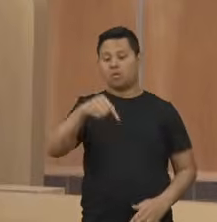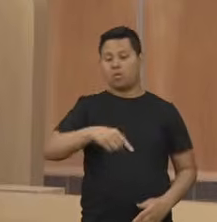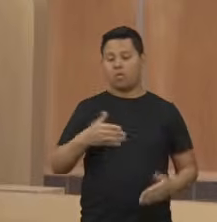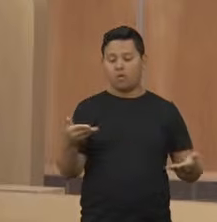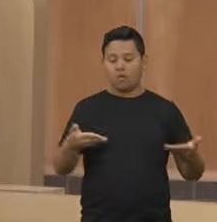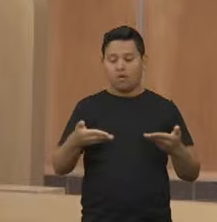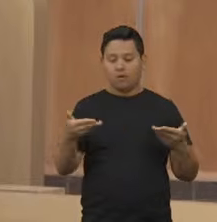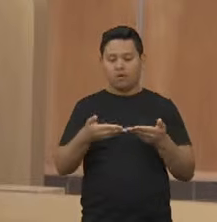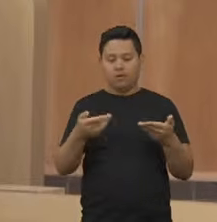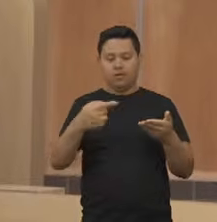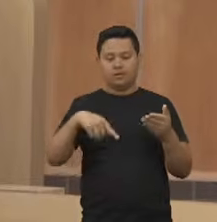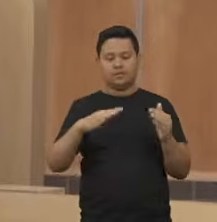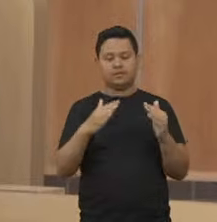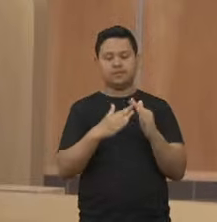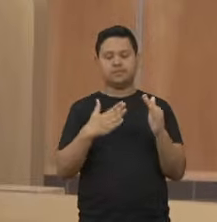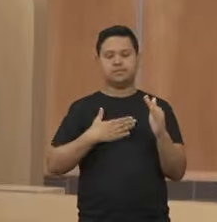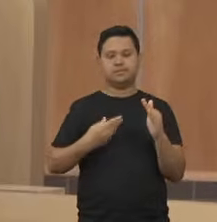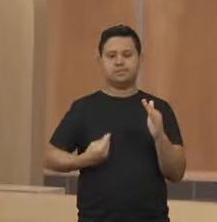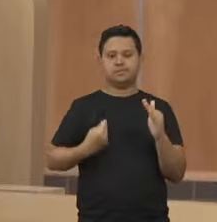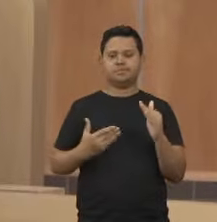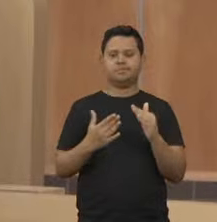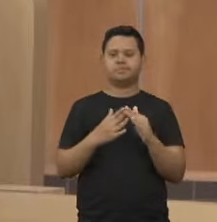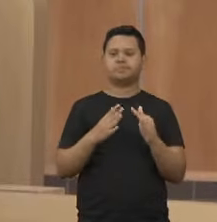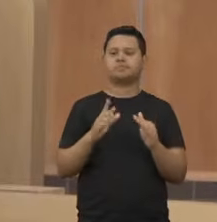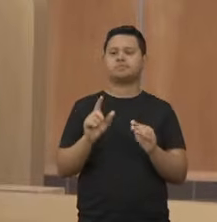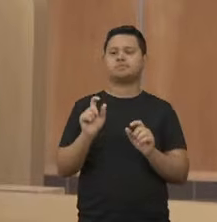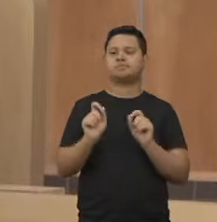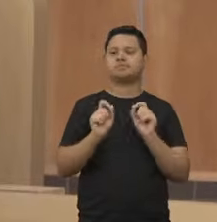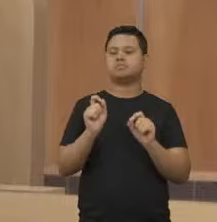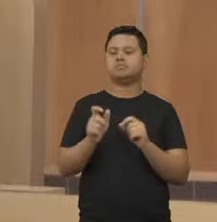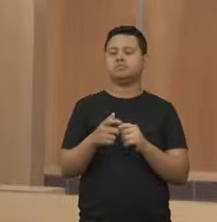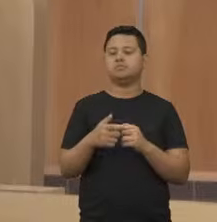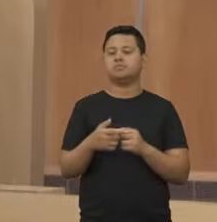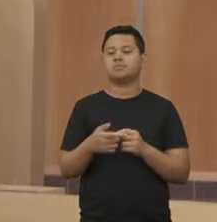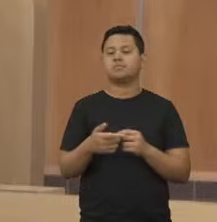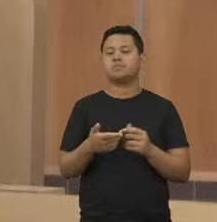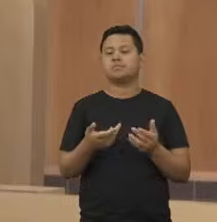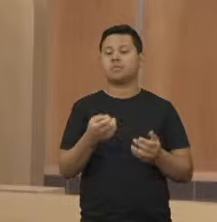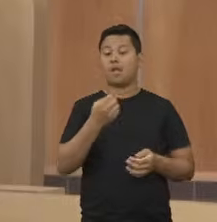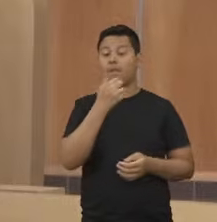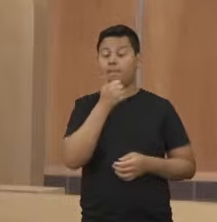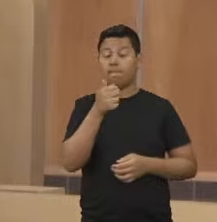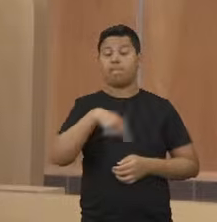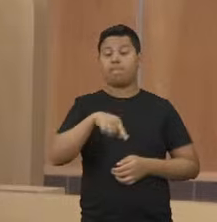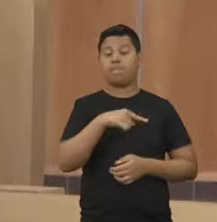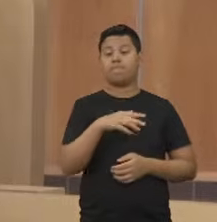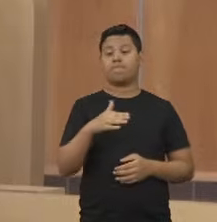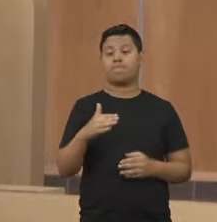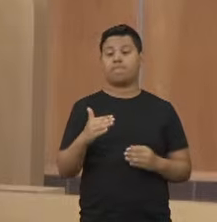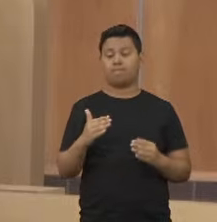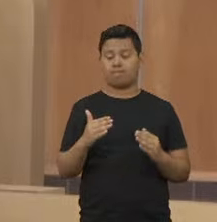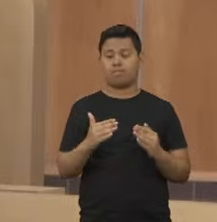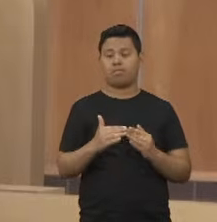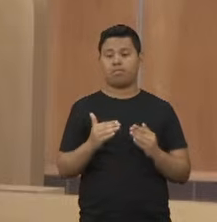que o programa Minha Casa Minha Vida seja efetivo aqui na cidade de Jacareí.